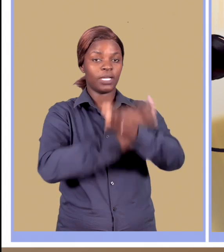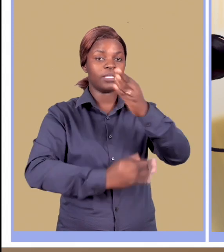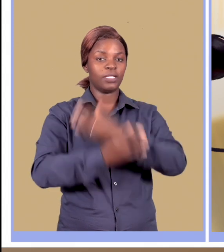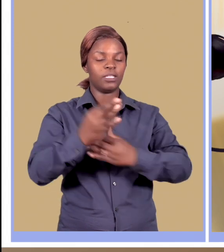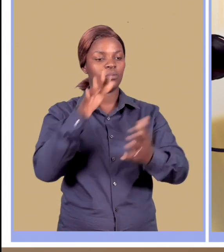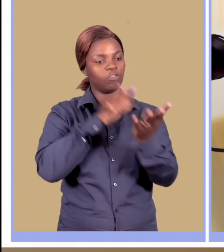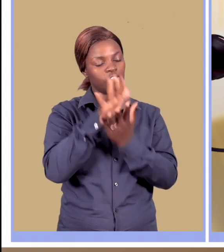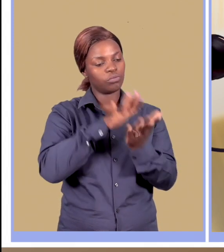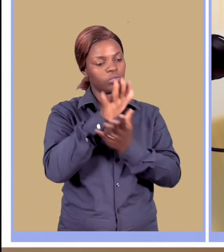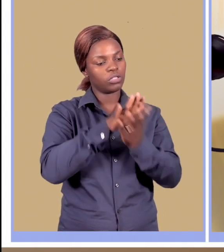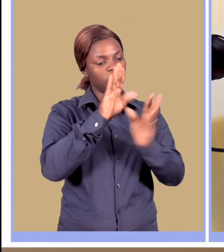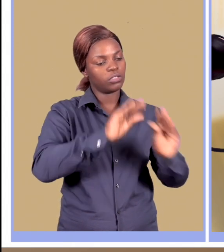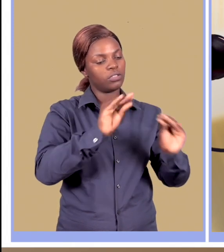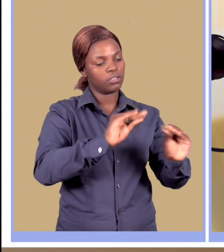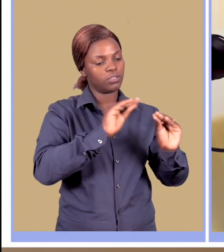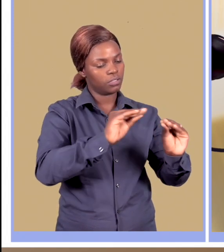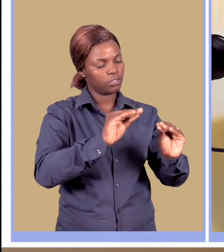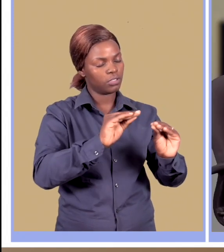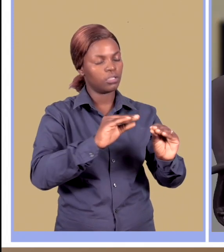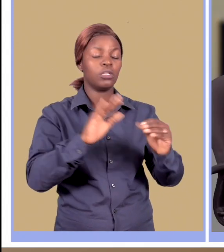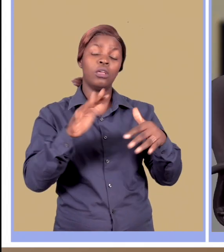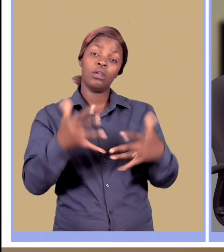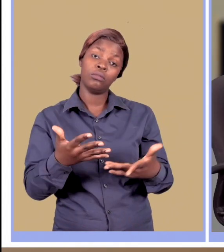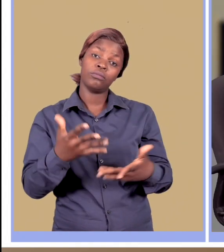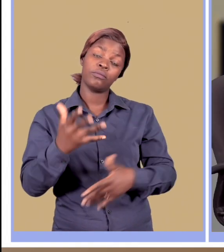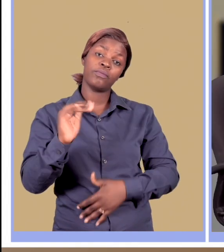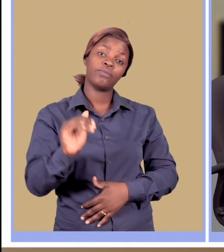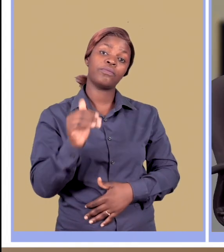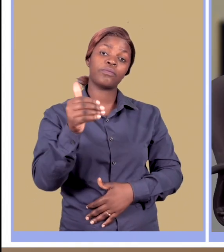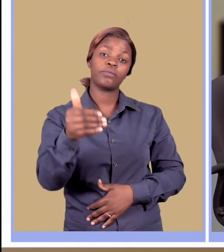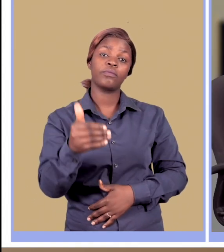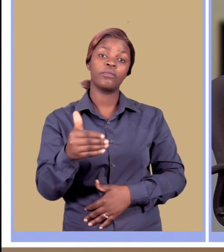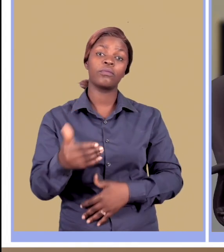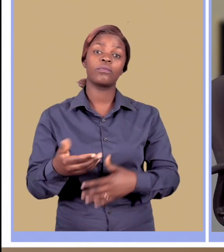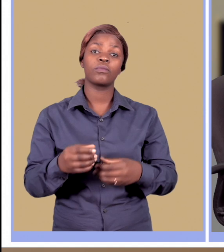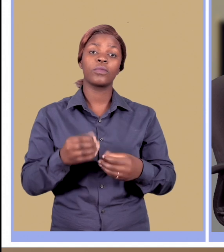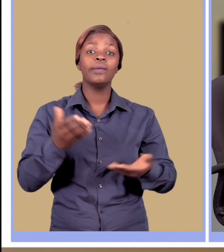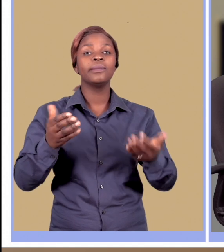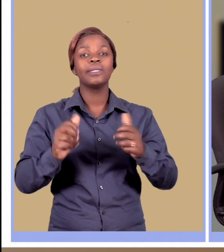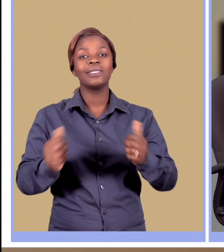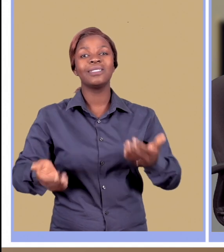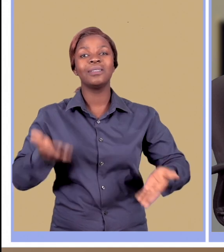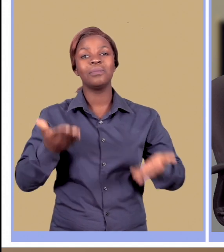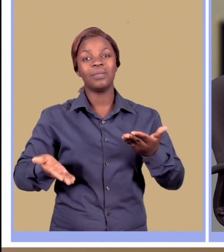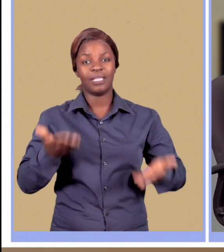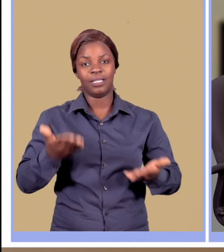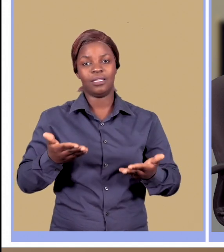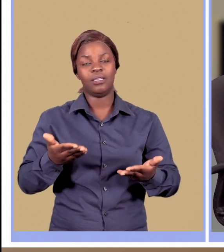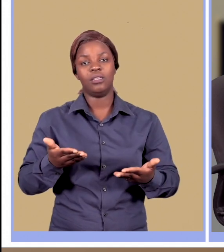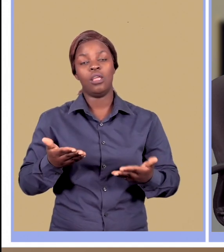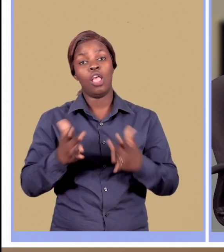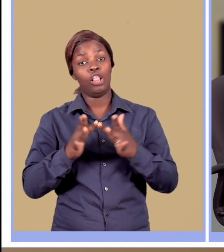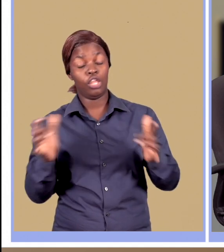tem que fazer esta mobilização. E, fazendo parte desta mobilização, dependendo da